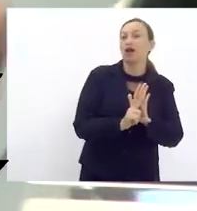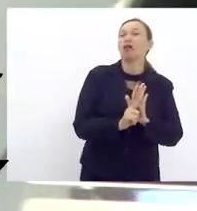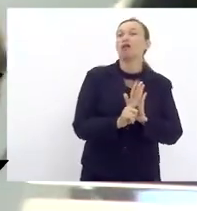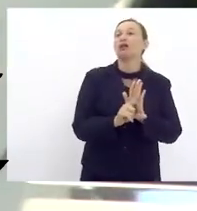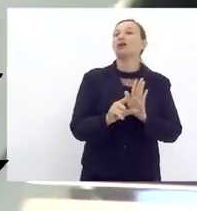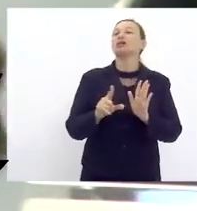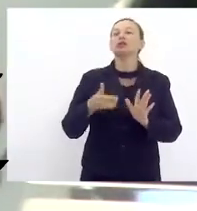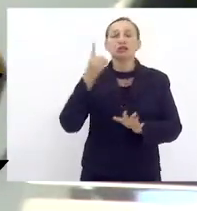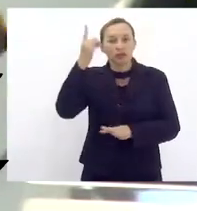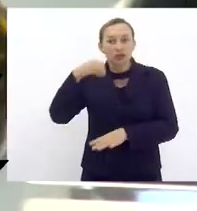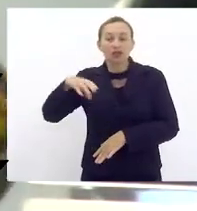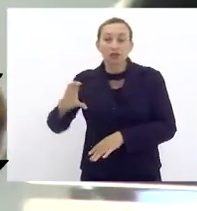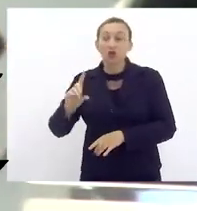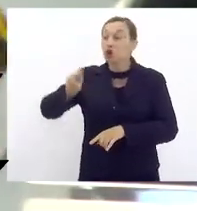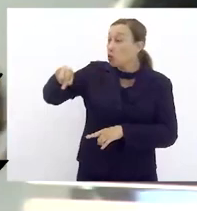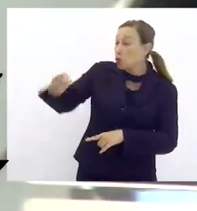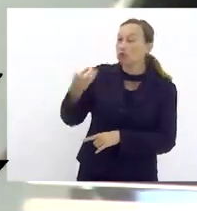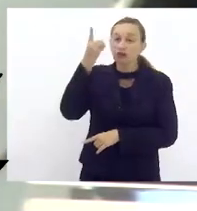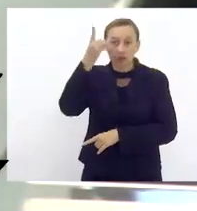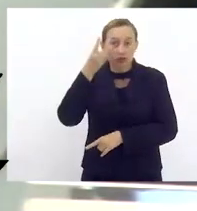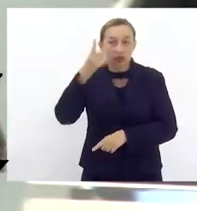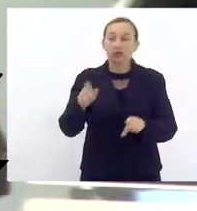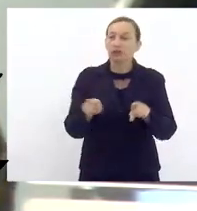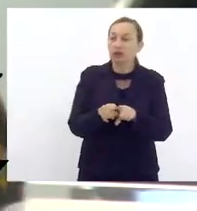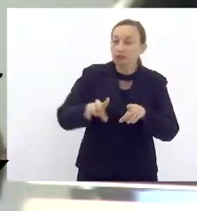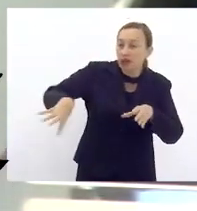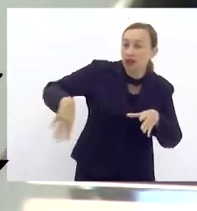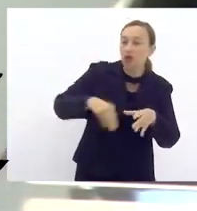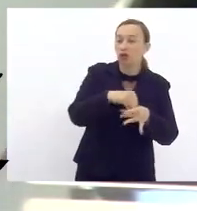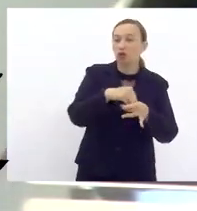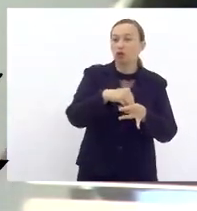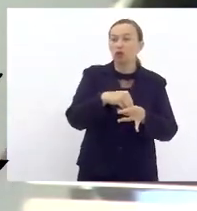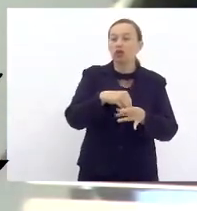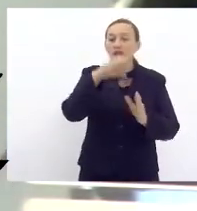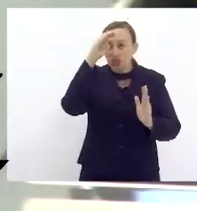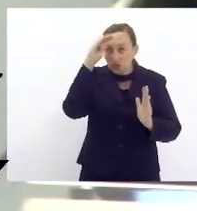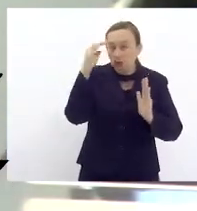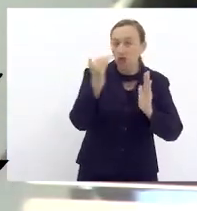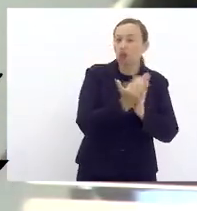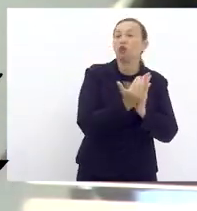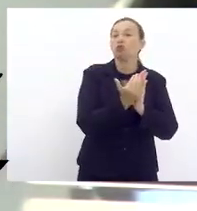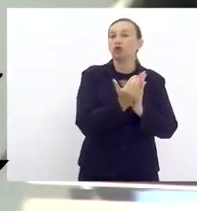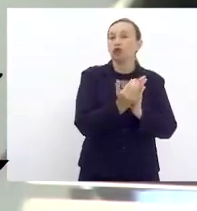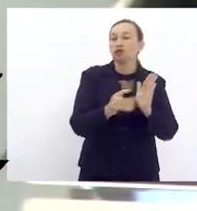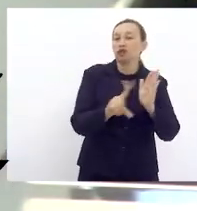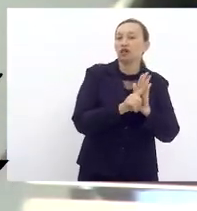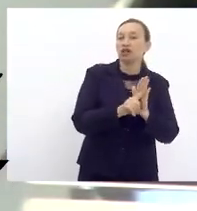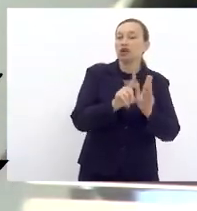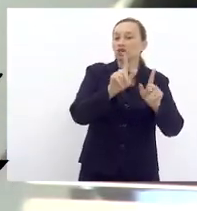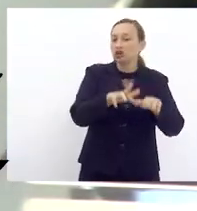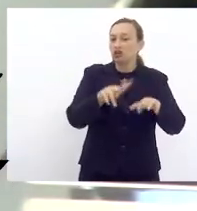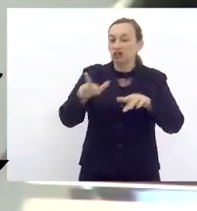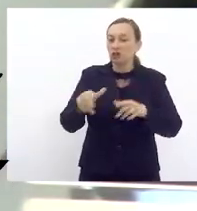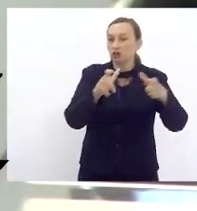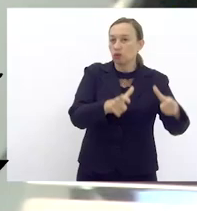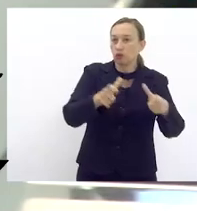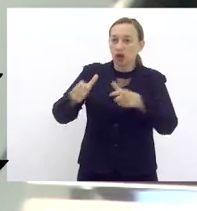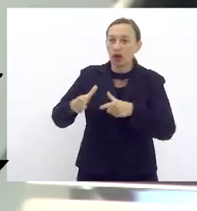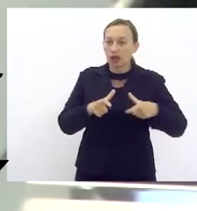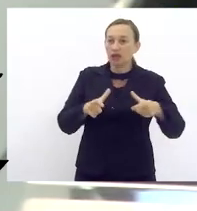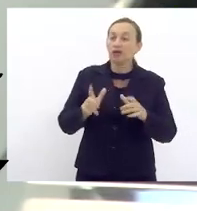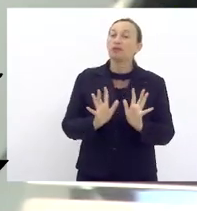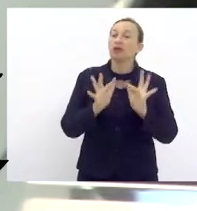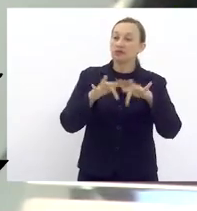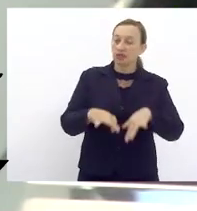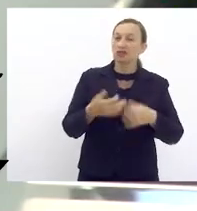do deputado Carlos me que outros deputados façam incorporem esse cumpra-se nesses diversos lugares eu queria para